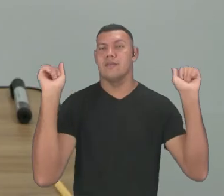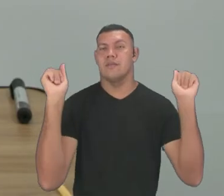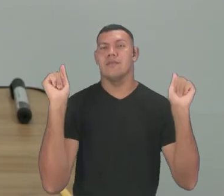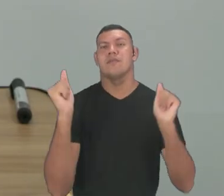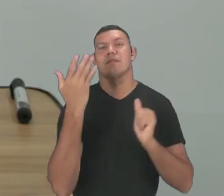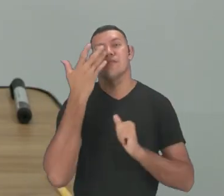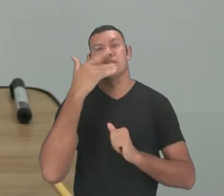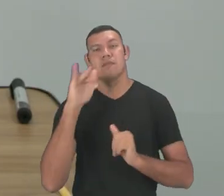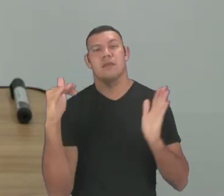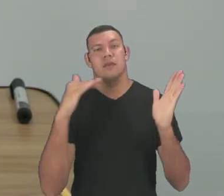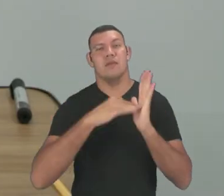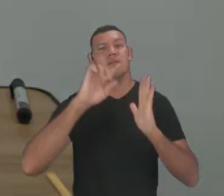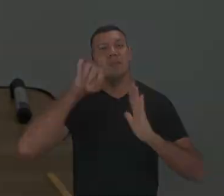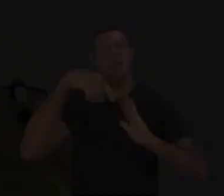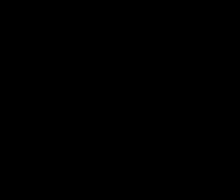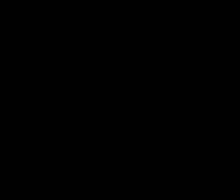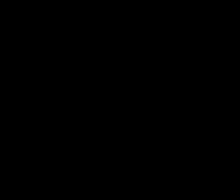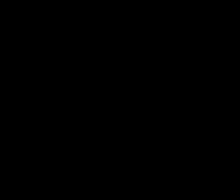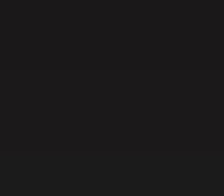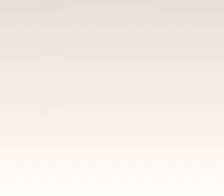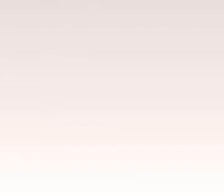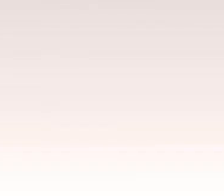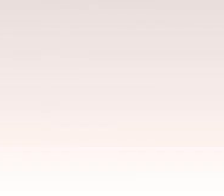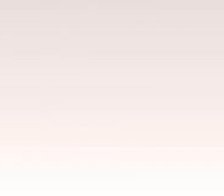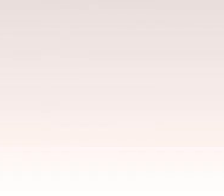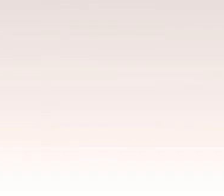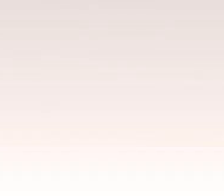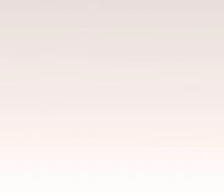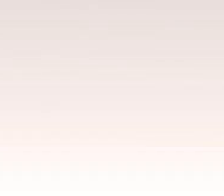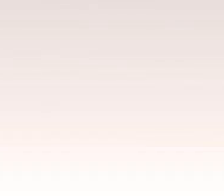crianças até a próxima aula 1